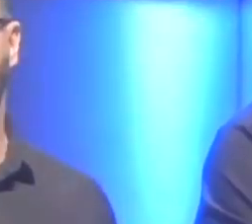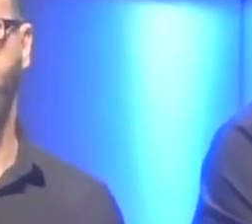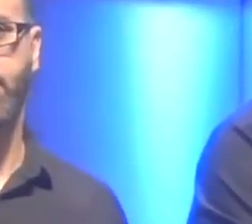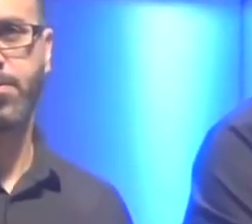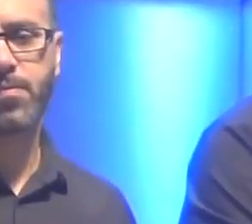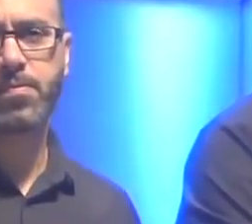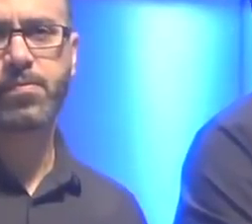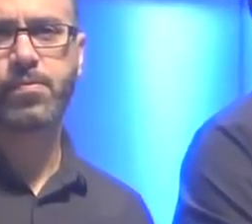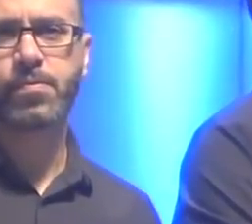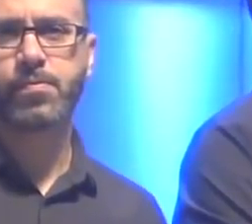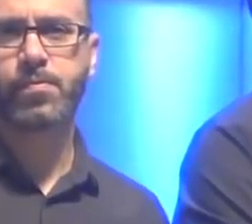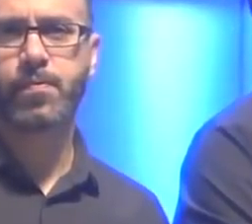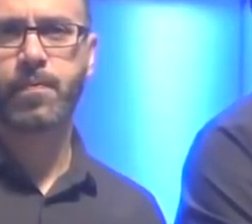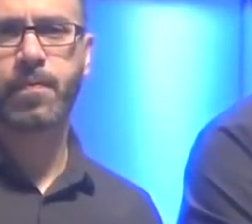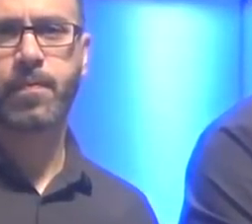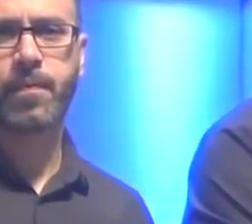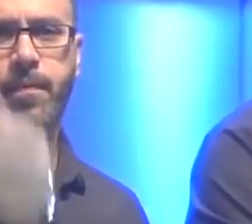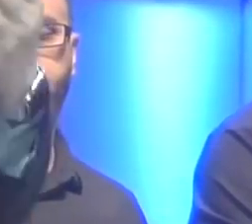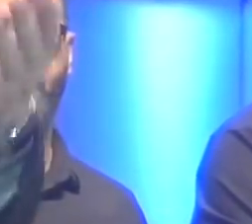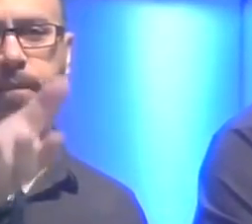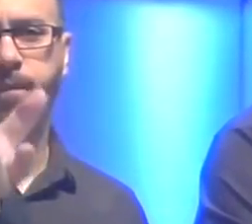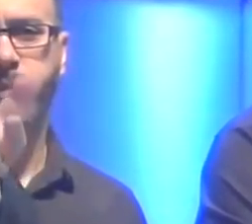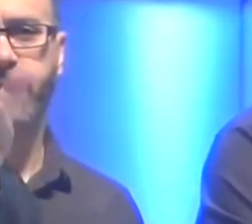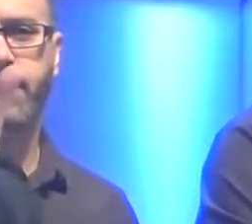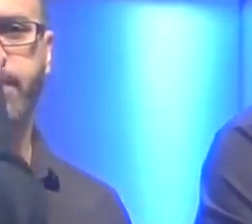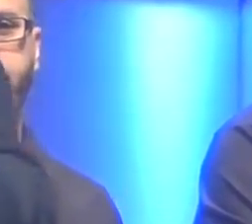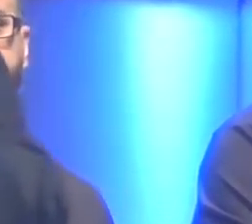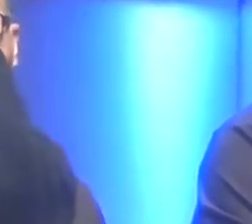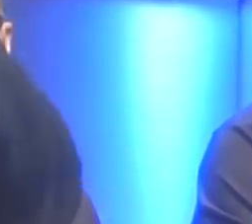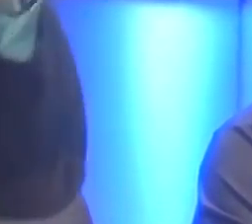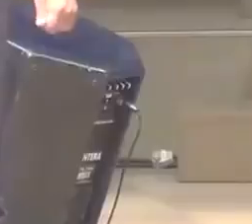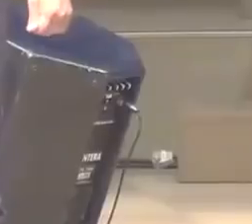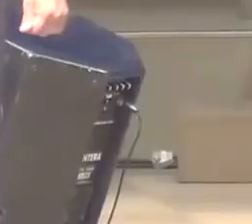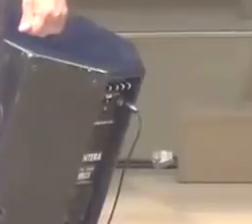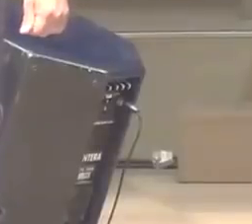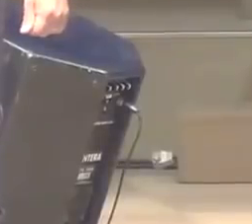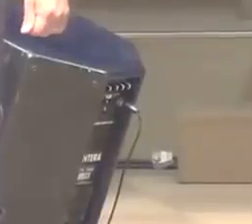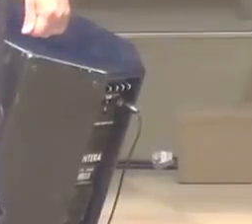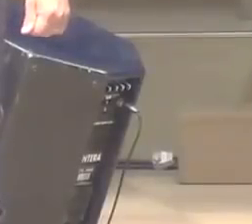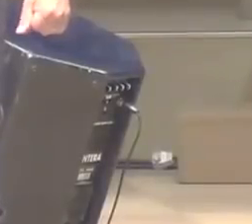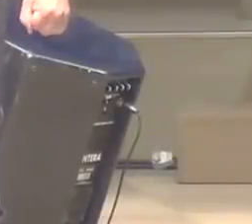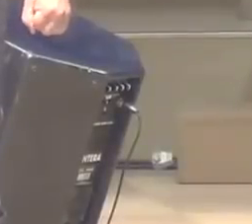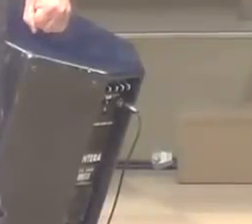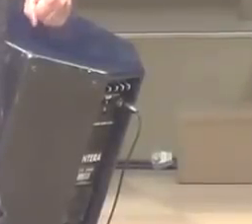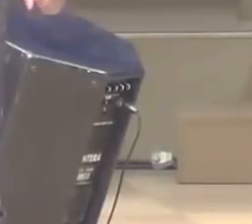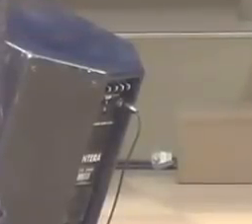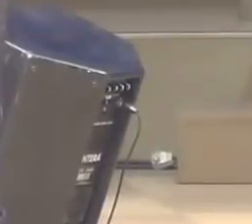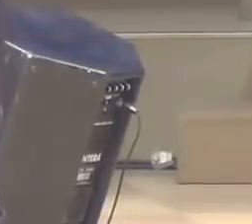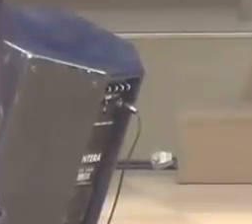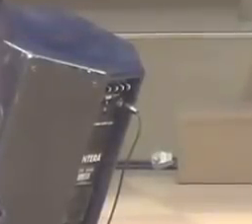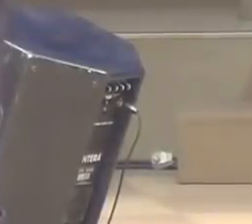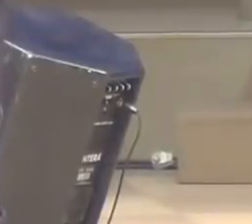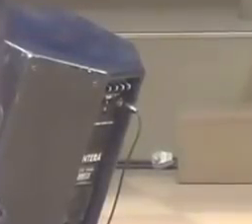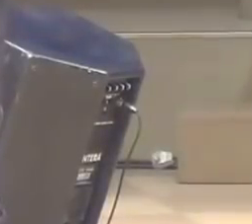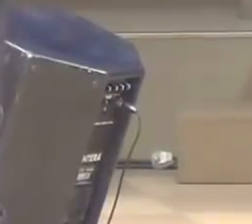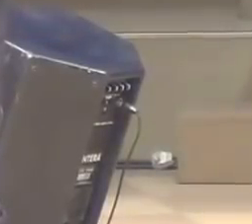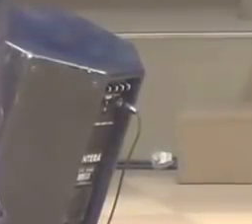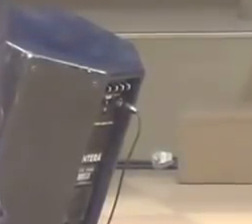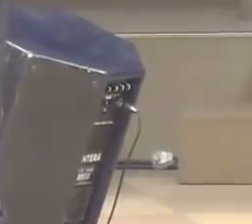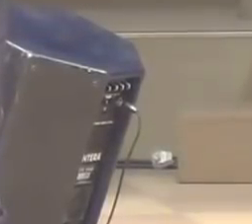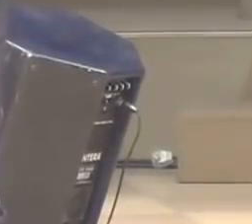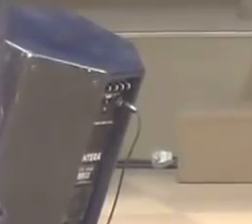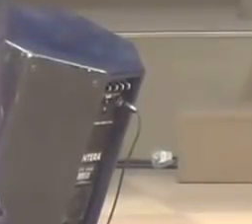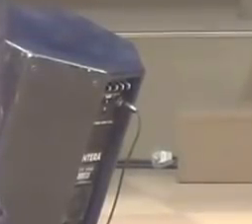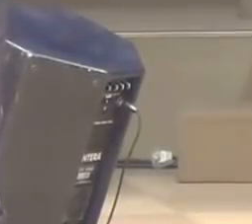tá? E eles vão poder orientar. O que eles vão fazer? A gente vai ter que fazer uma triagem, saber o que está acontecendo e ver quem é a pessoa que